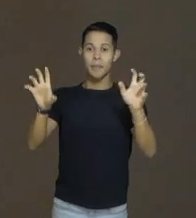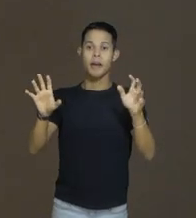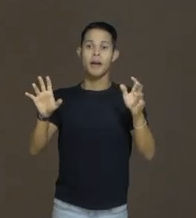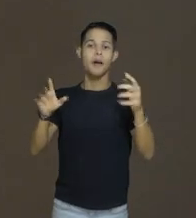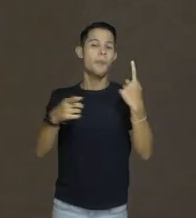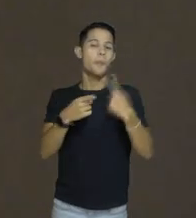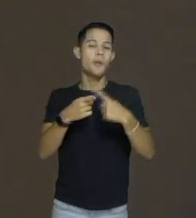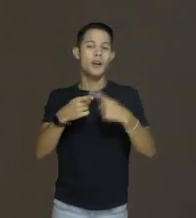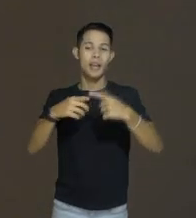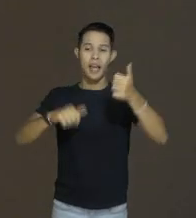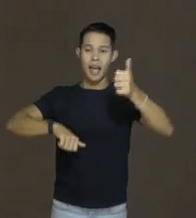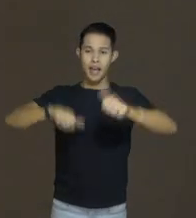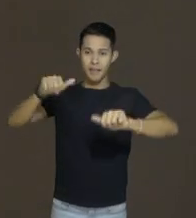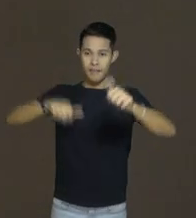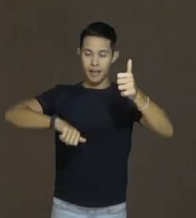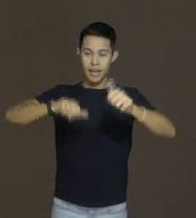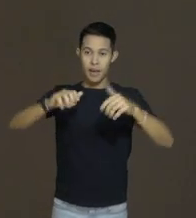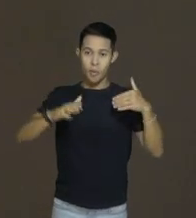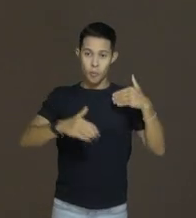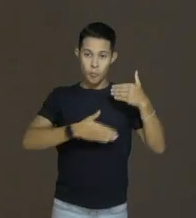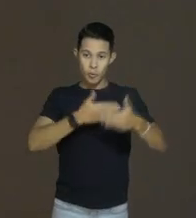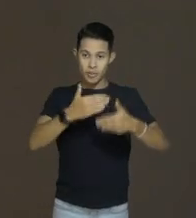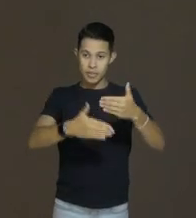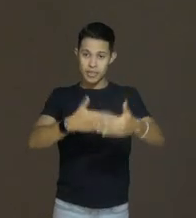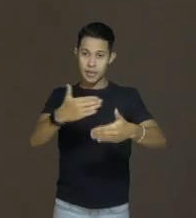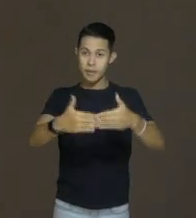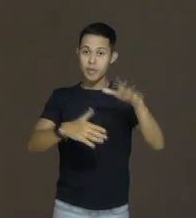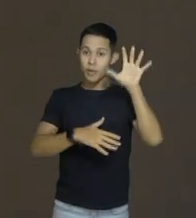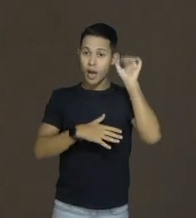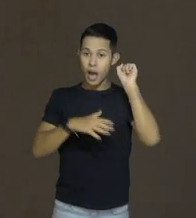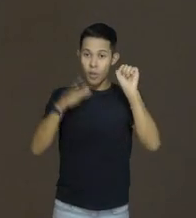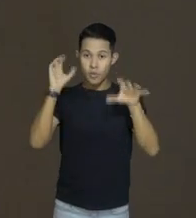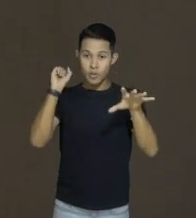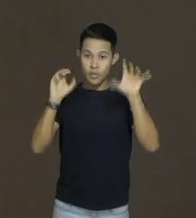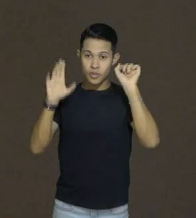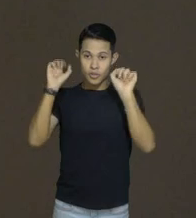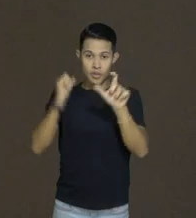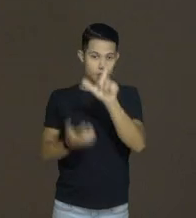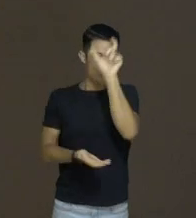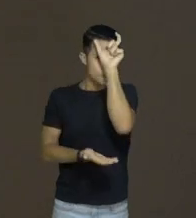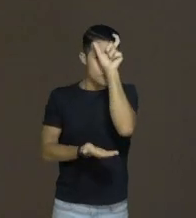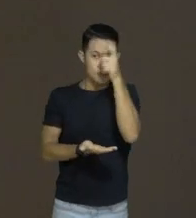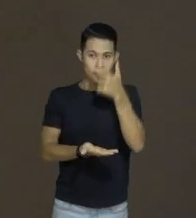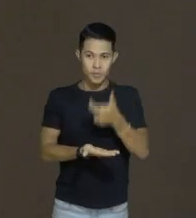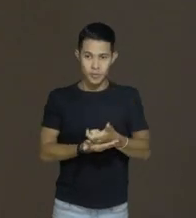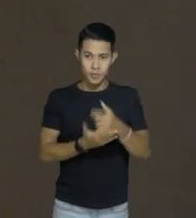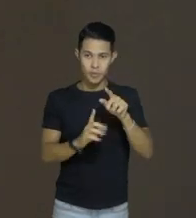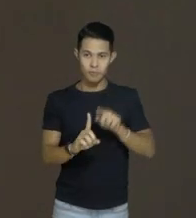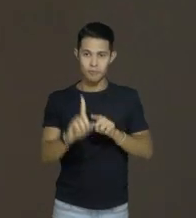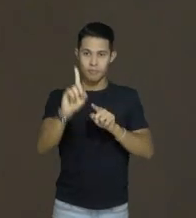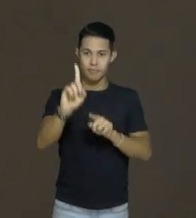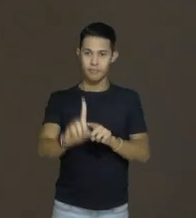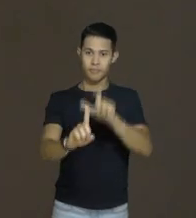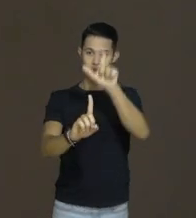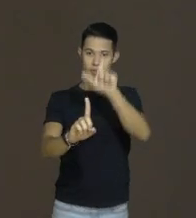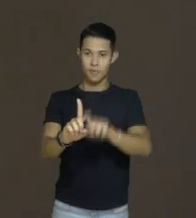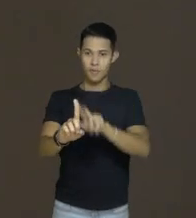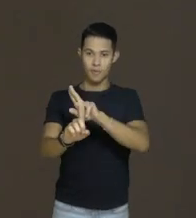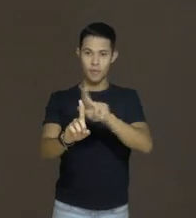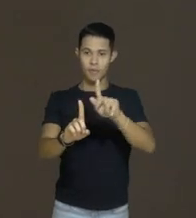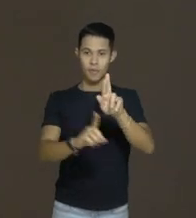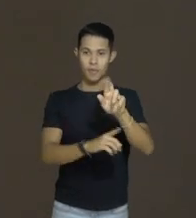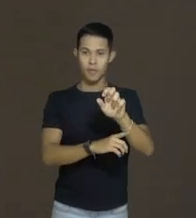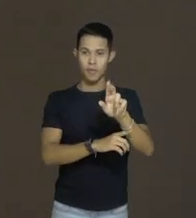processamento auditivo na dislexia? Com a senhora Grace Eckler. Grace é graduada em